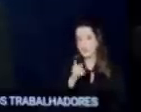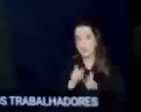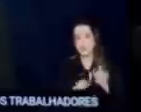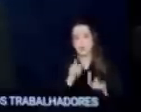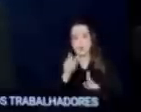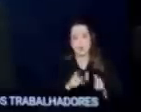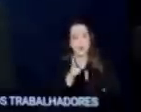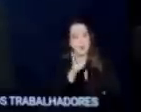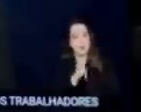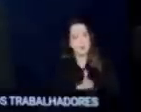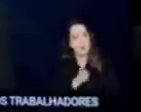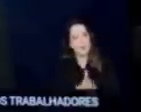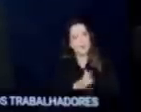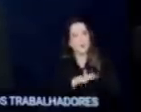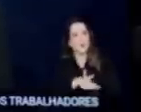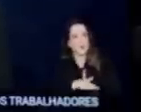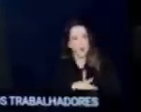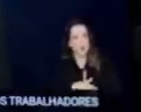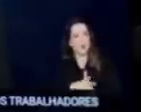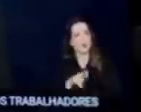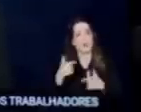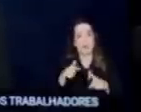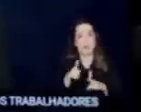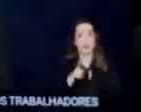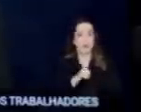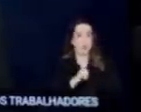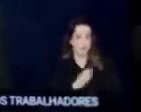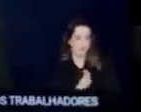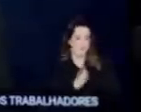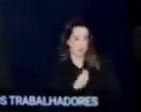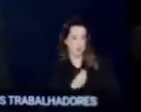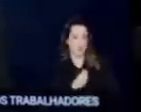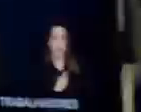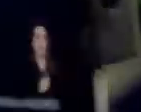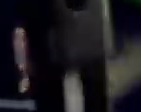que, mesmo estando trabalhando, vivem com menos de